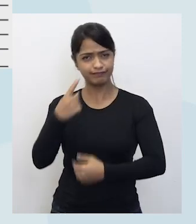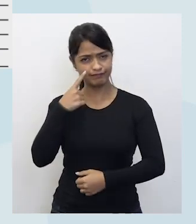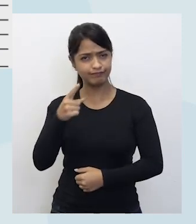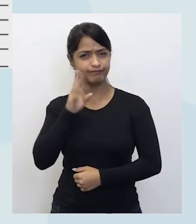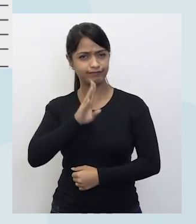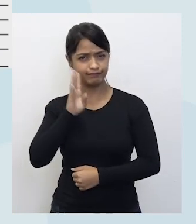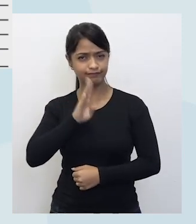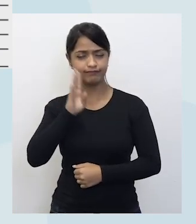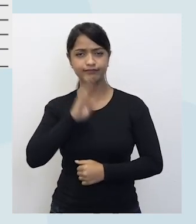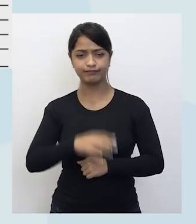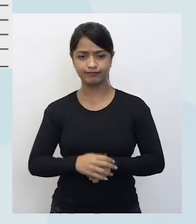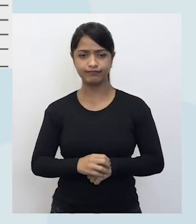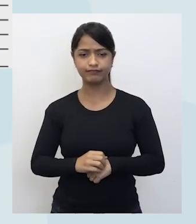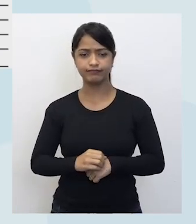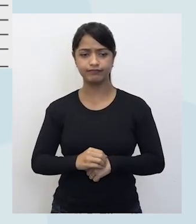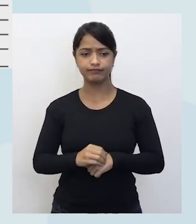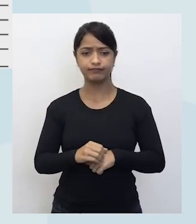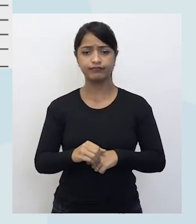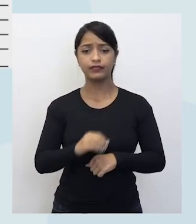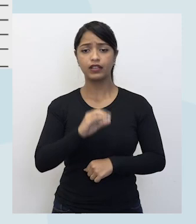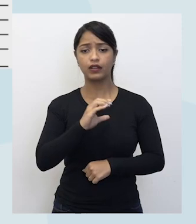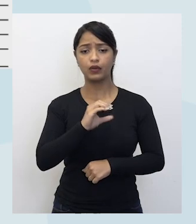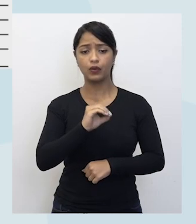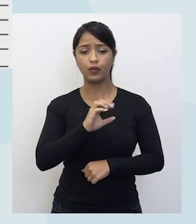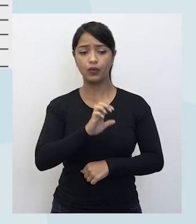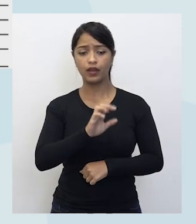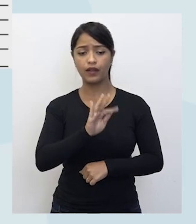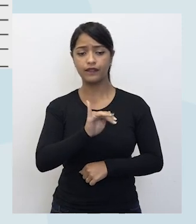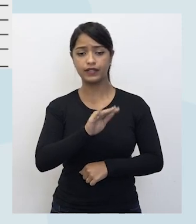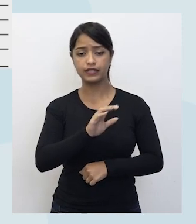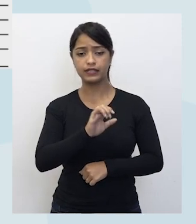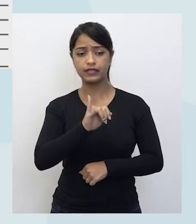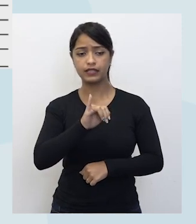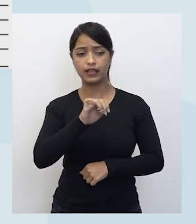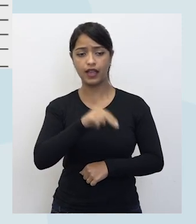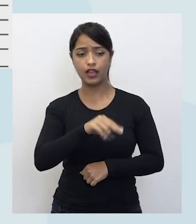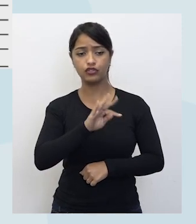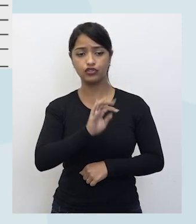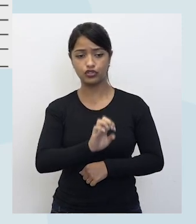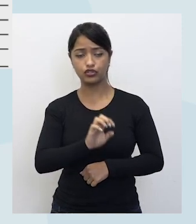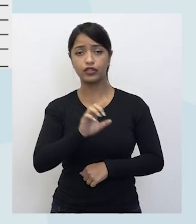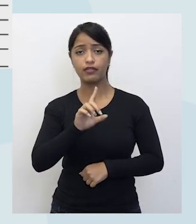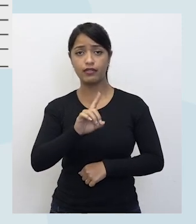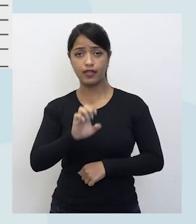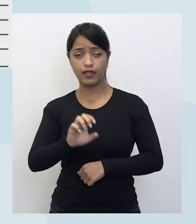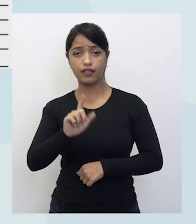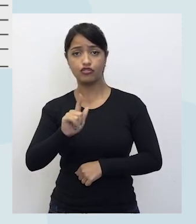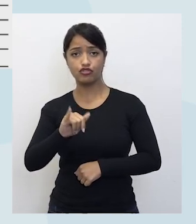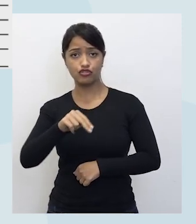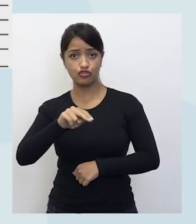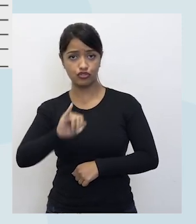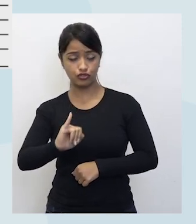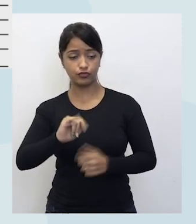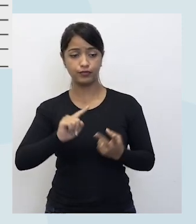né? É o coeficiente de Gini, o índice de desenvolvimento, que é o IDH. Lembrando que esses